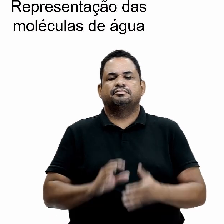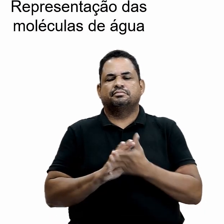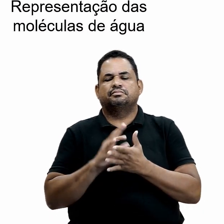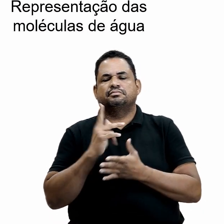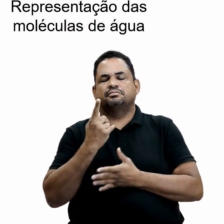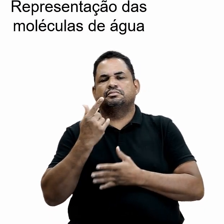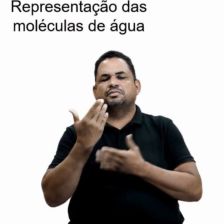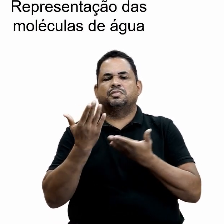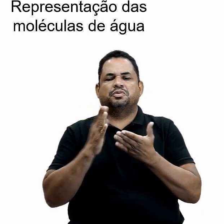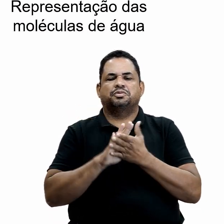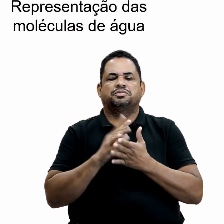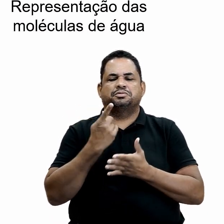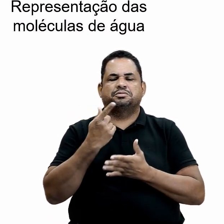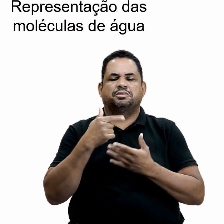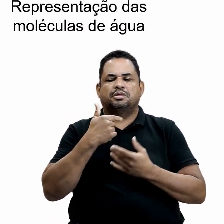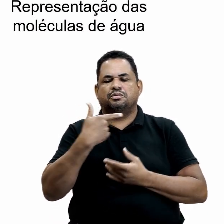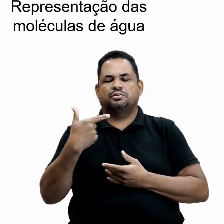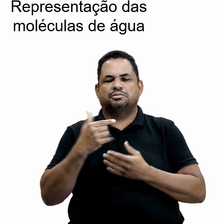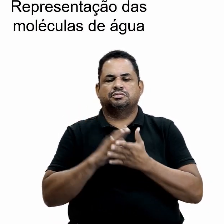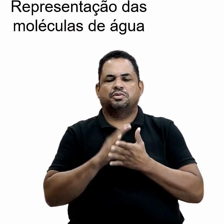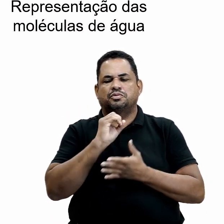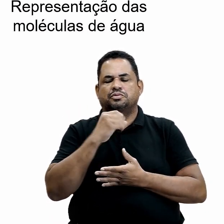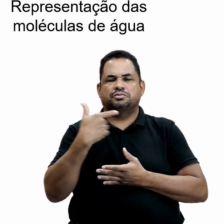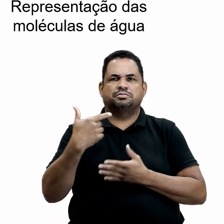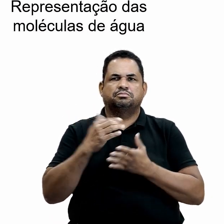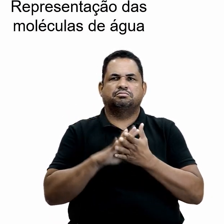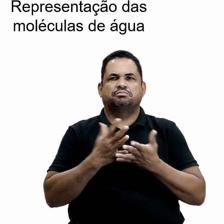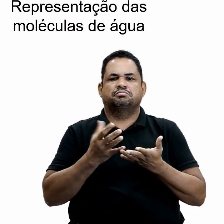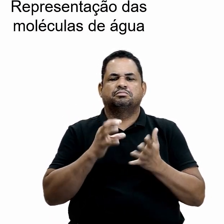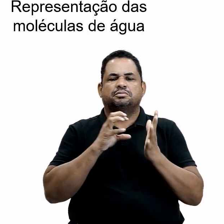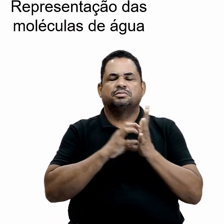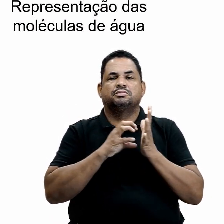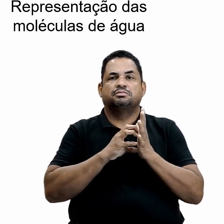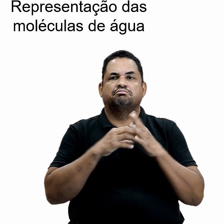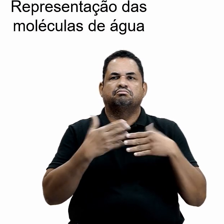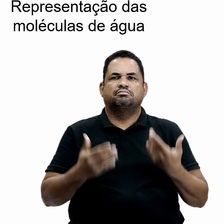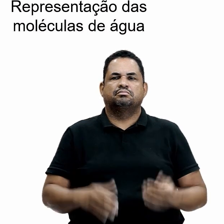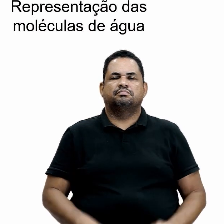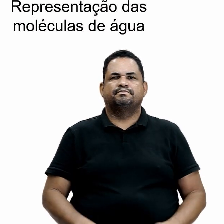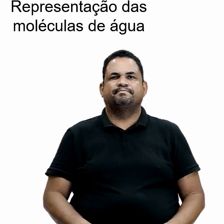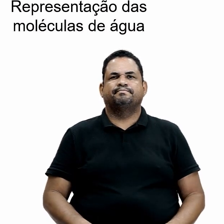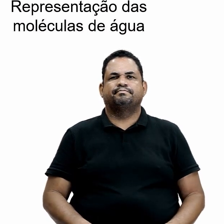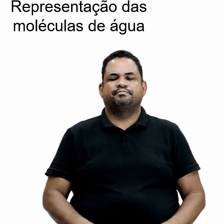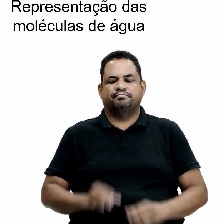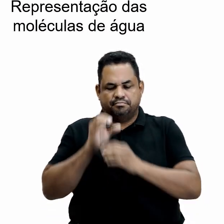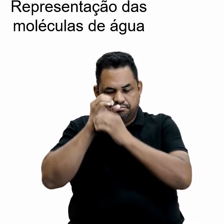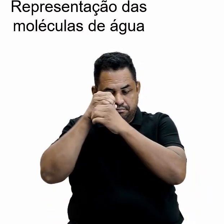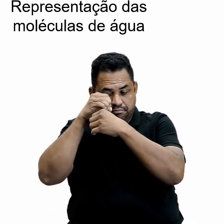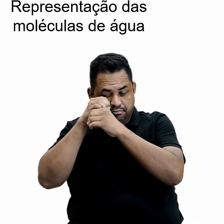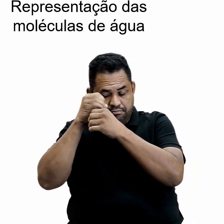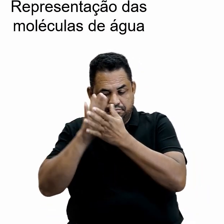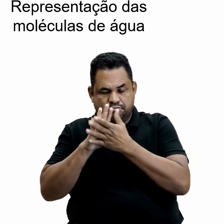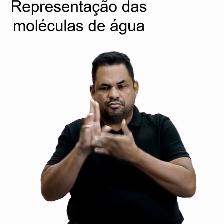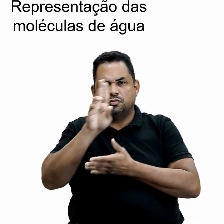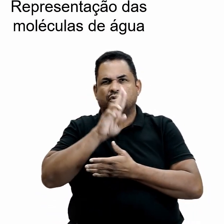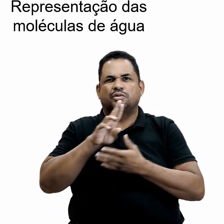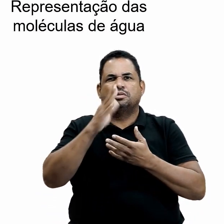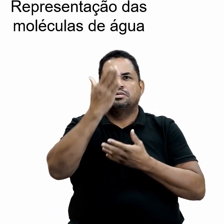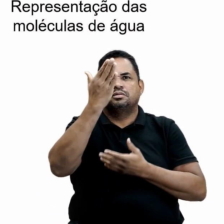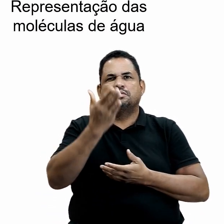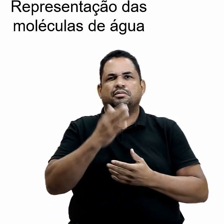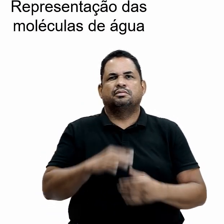Hidrogênio, a substância H2, oxigênio O2. Então, isso é simbolicamente. Microscopicamente, com o uso do microscópio.